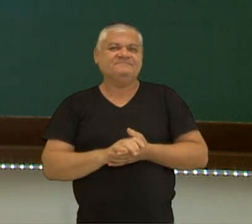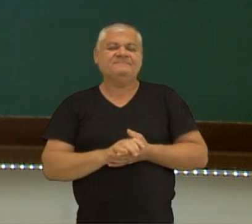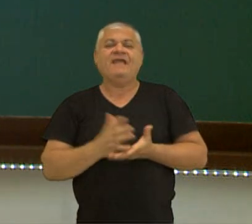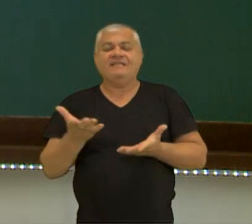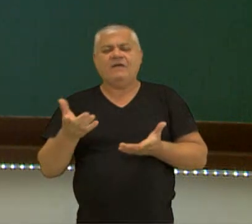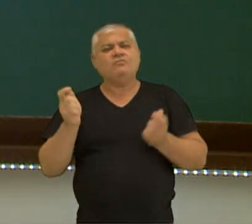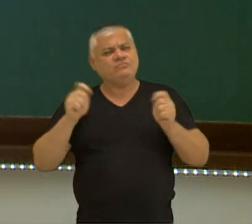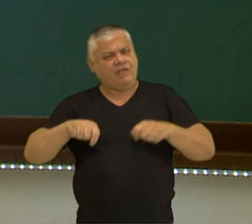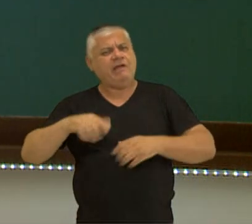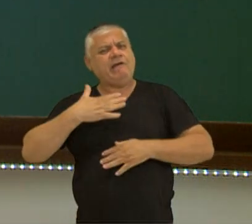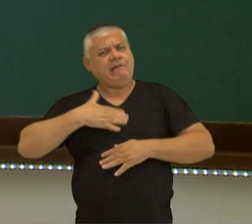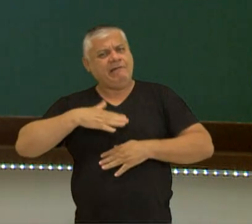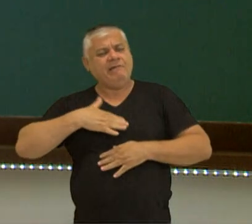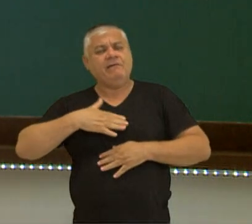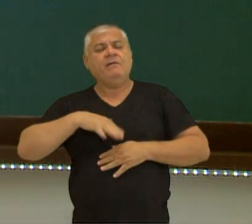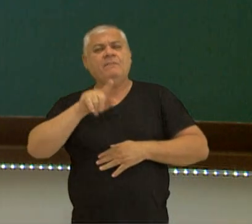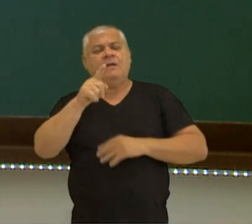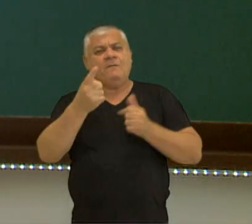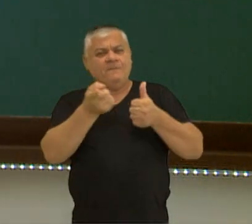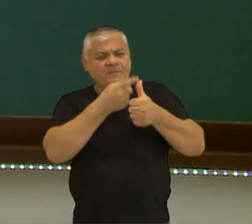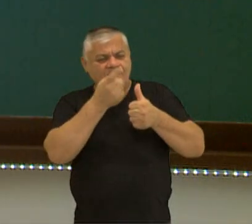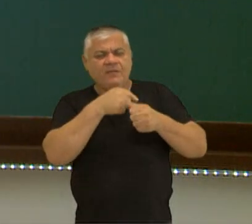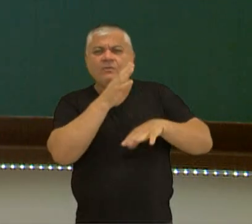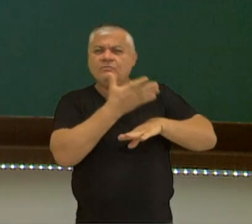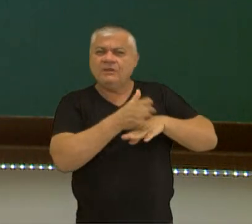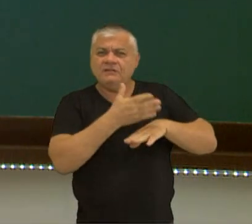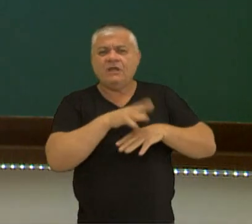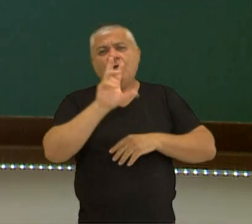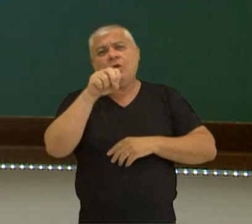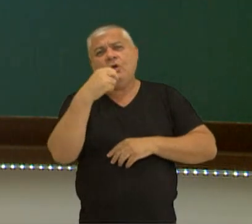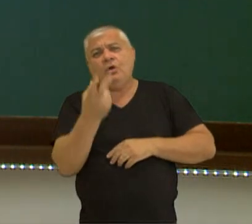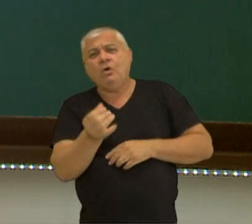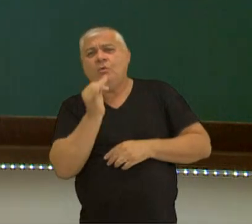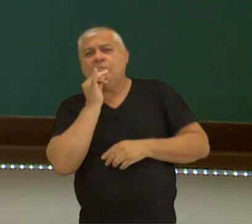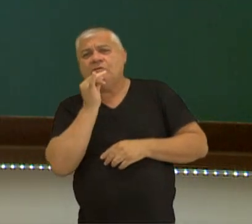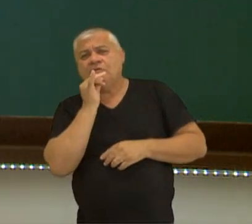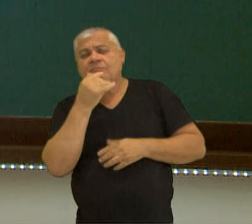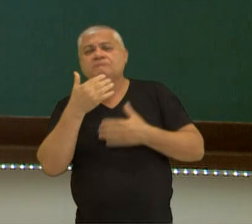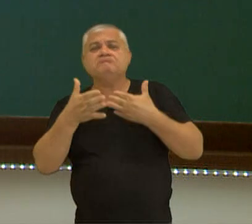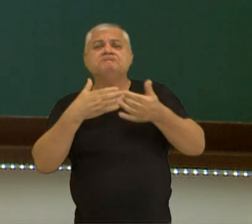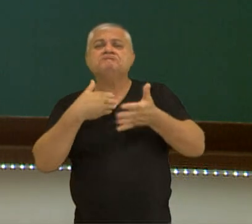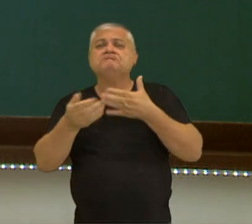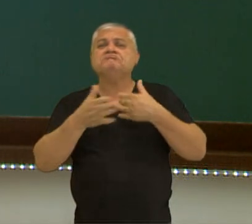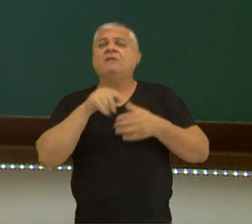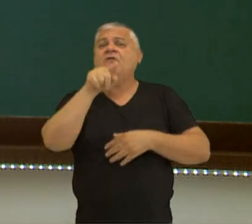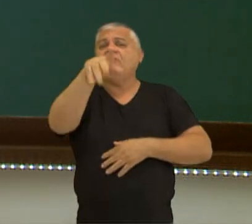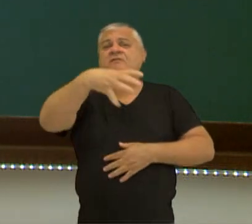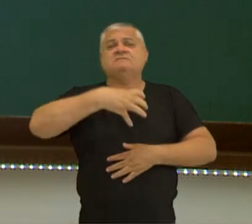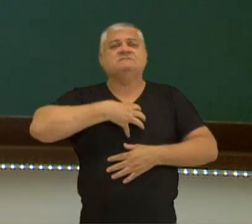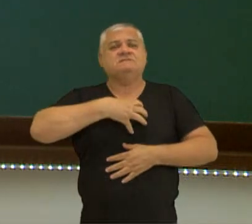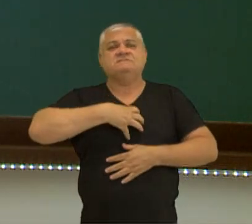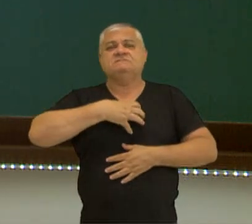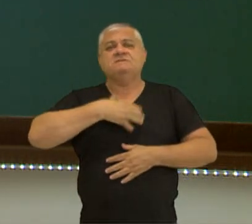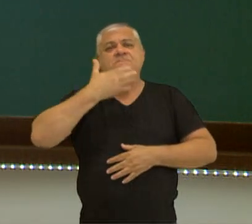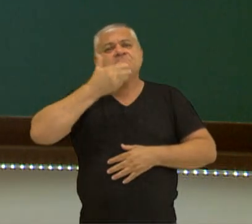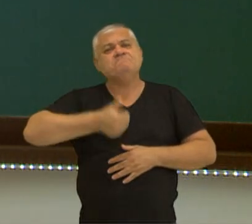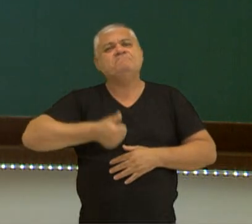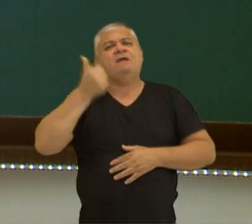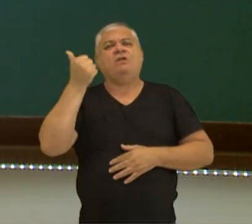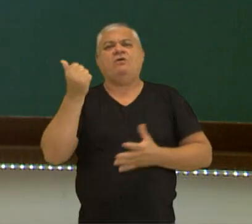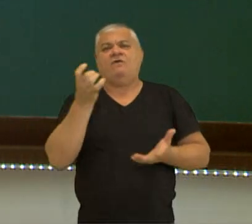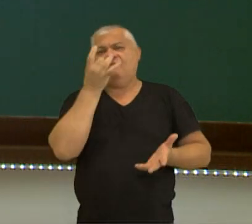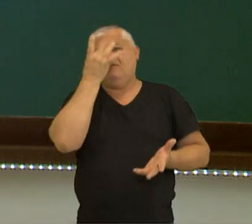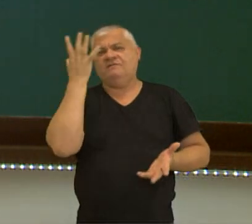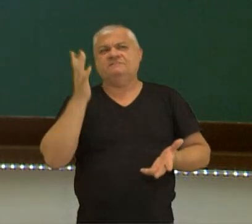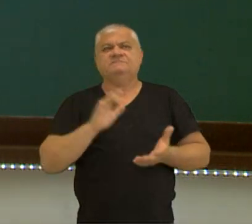fazemos como a gente fez o primeiro exercício, ou fazemos nessa sugestão, vai depender de vocês, o que vocês acharem mais